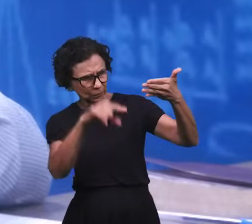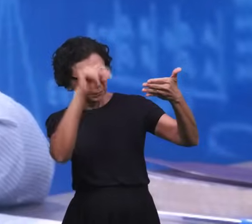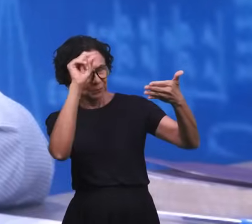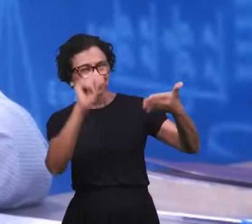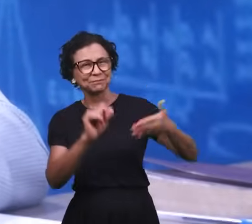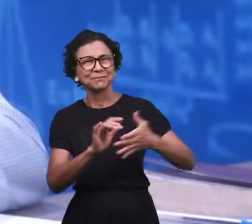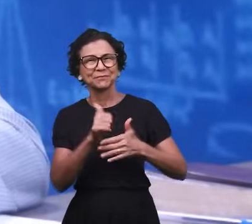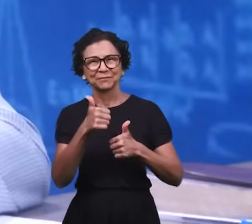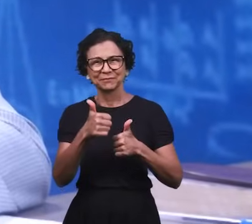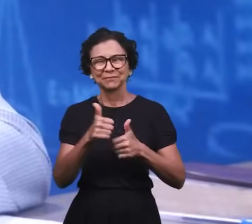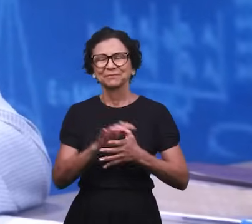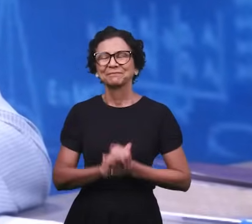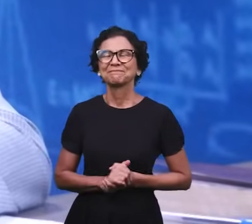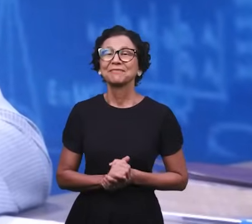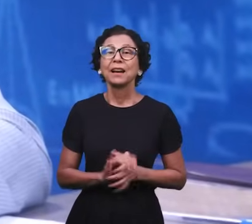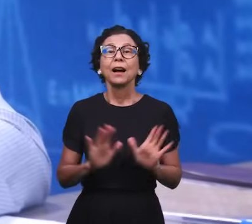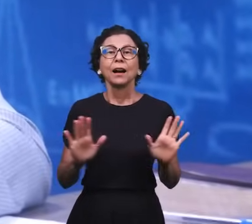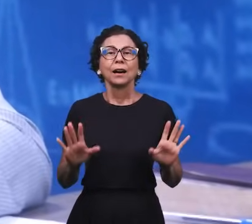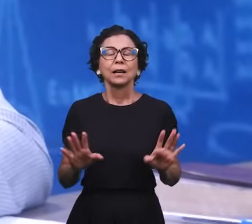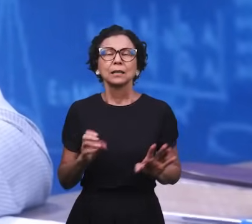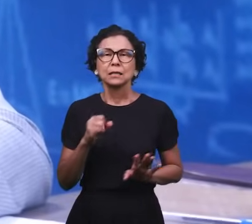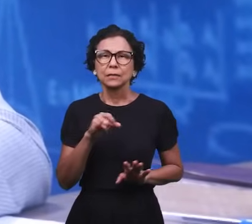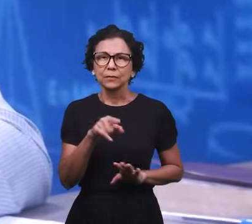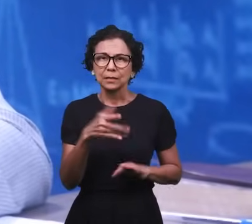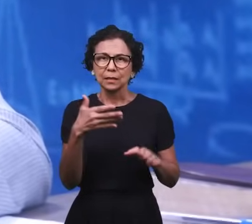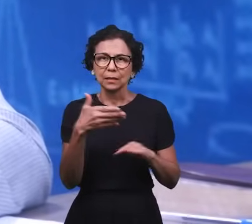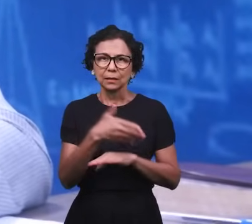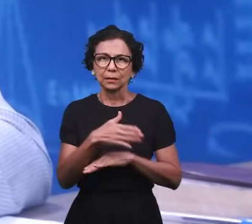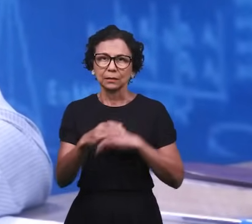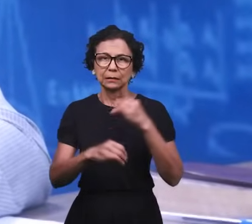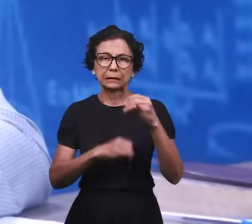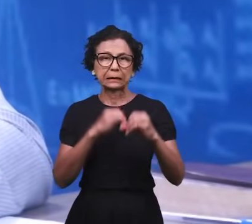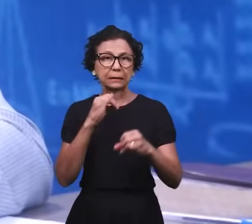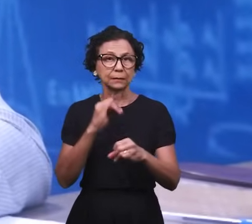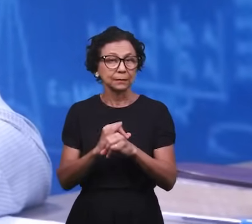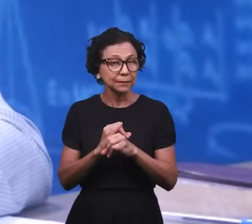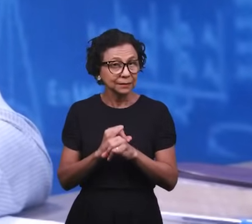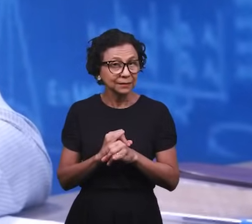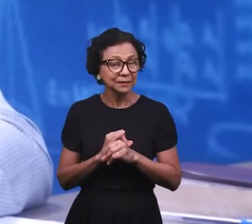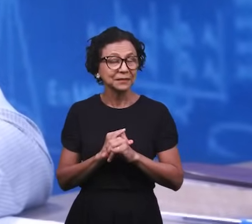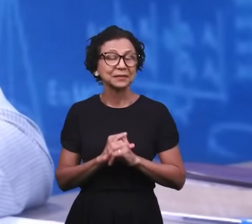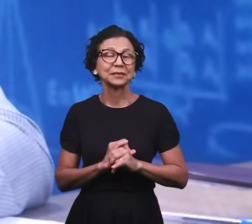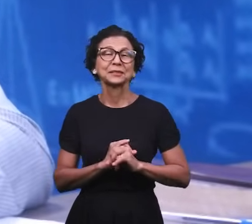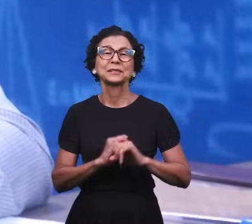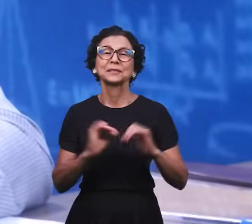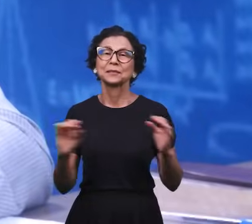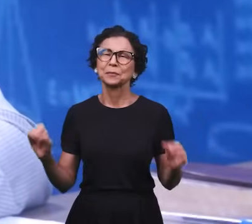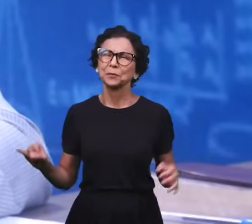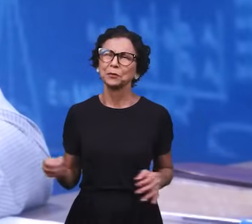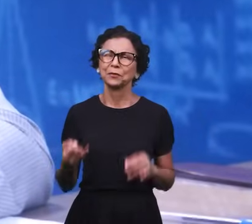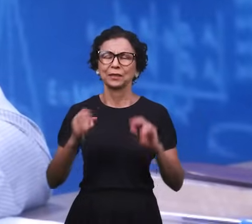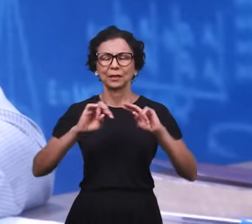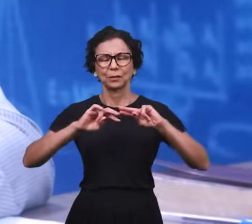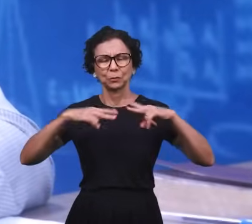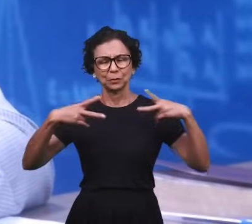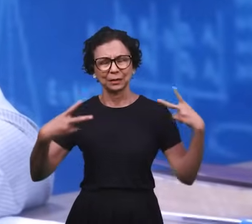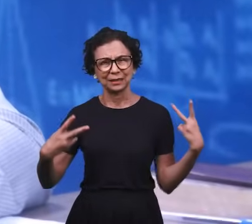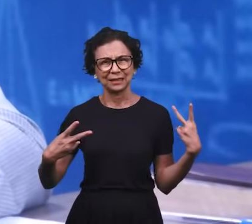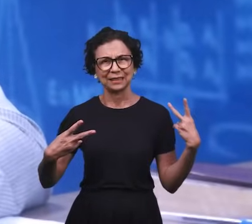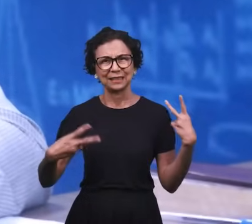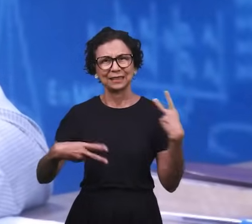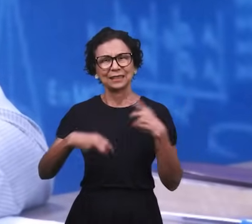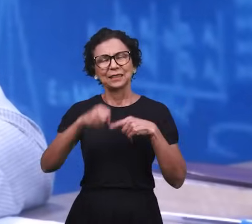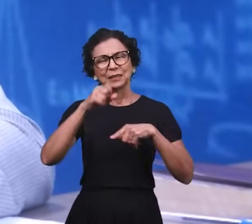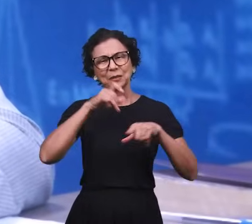e usufruir desses conteúdos. Além disso, se você está acessando pela internet, compartilhe esse link, também é